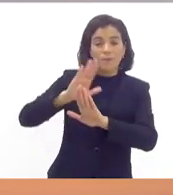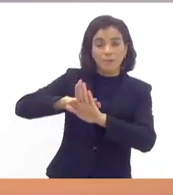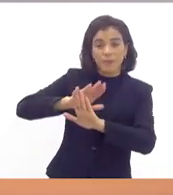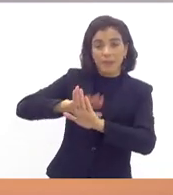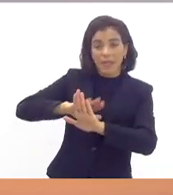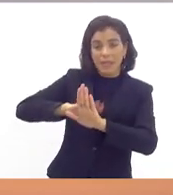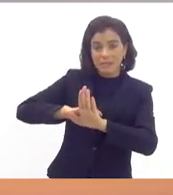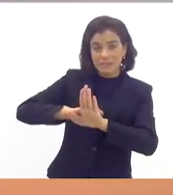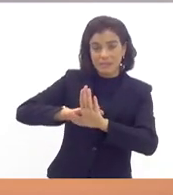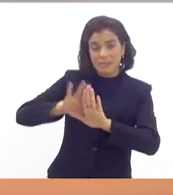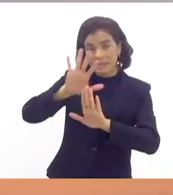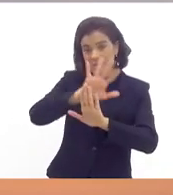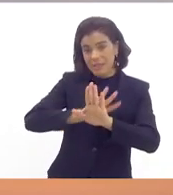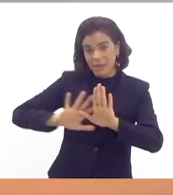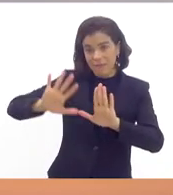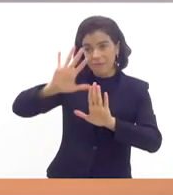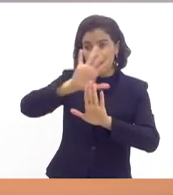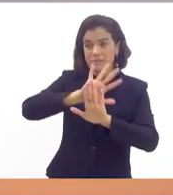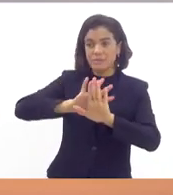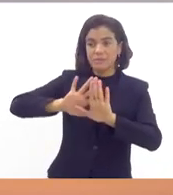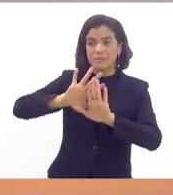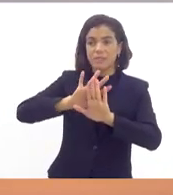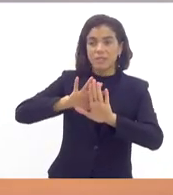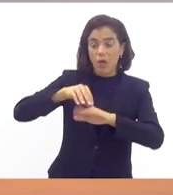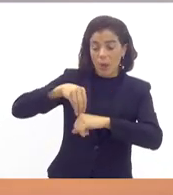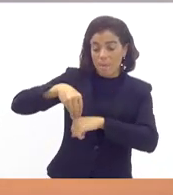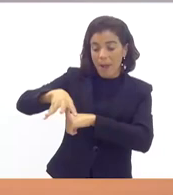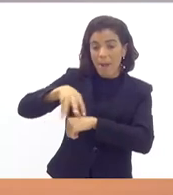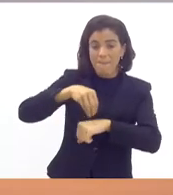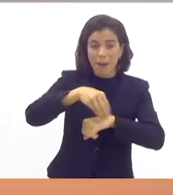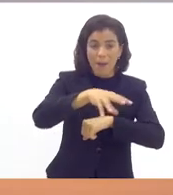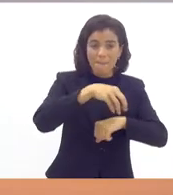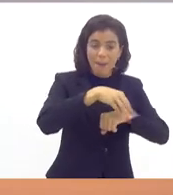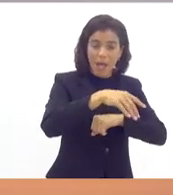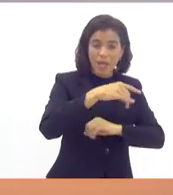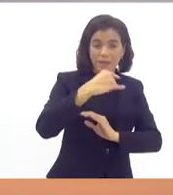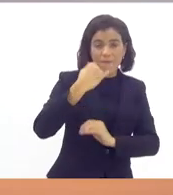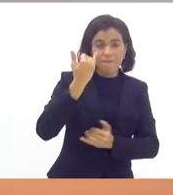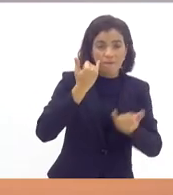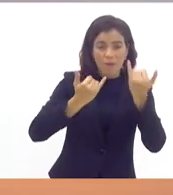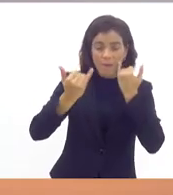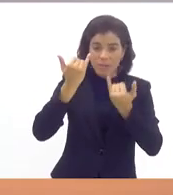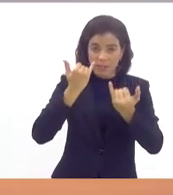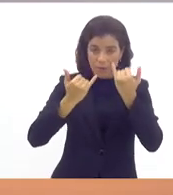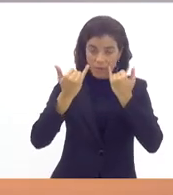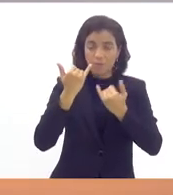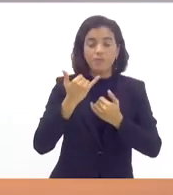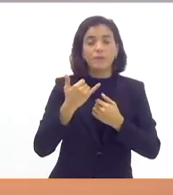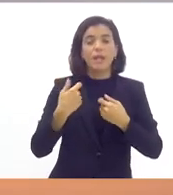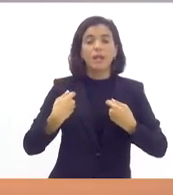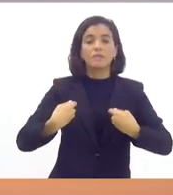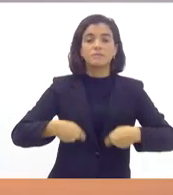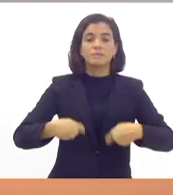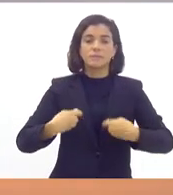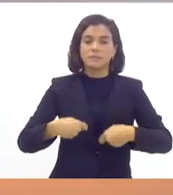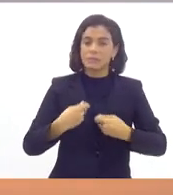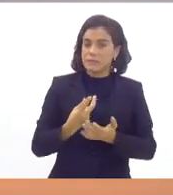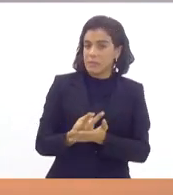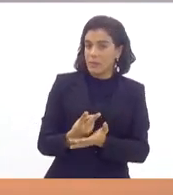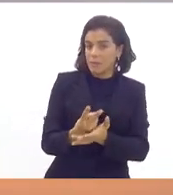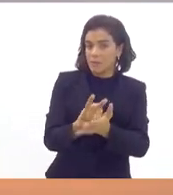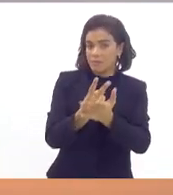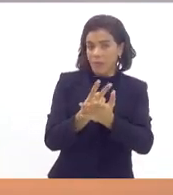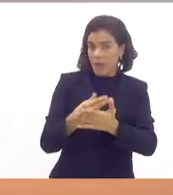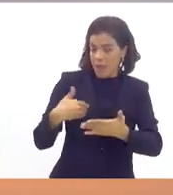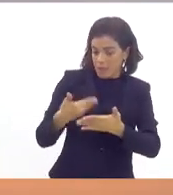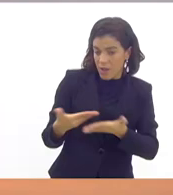exemplo, na hora de fornecer as informações para os documentos fiscais que já fazem hoje, que ela seja mantida, é a mesma que já tem